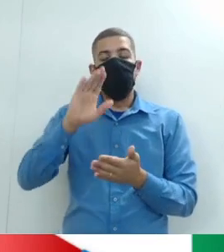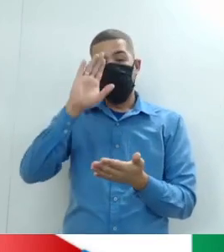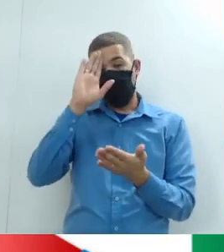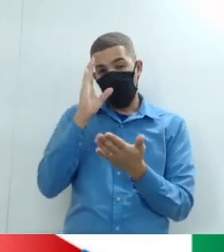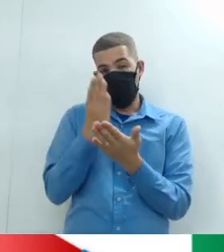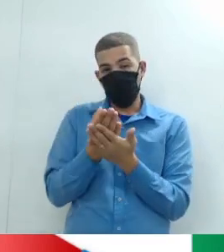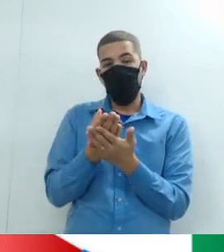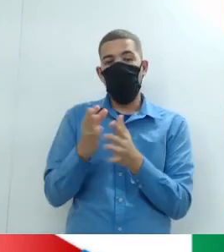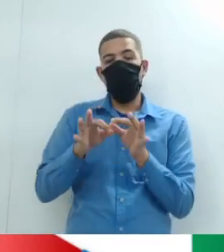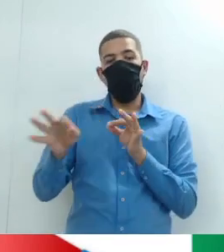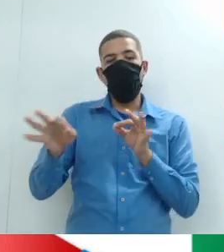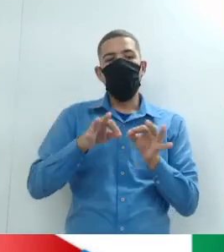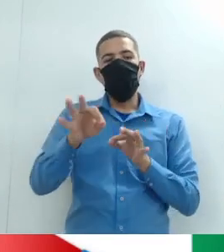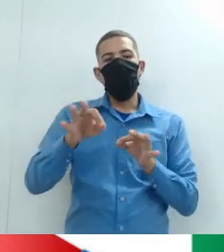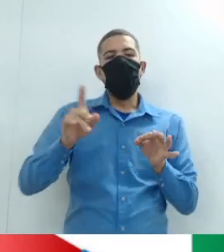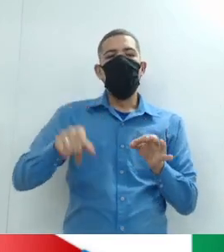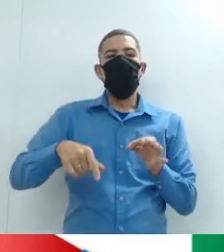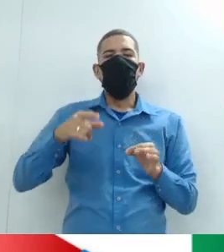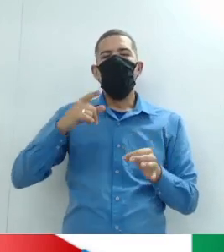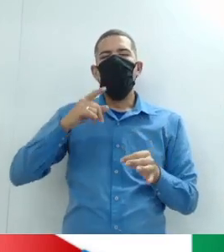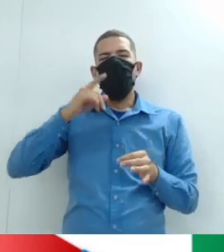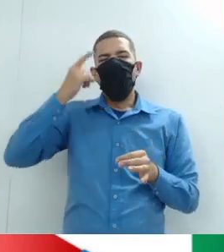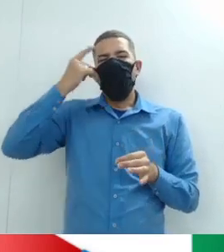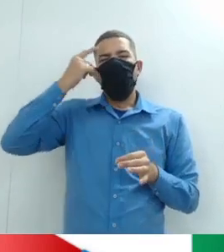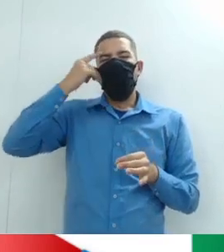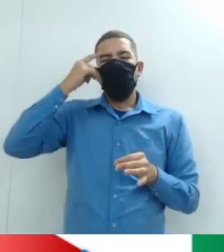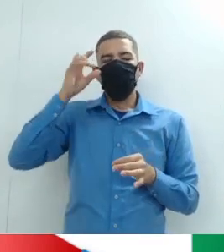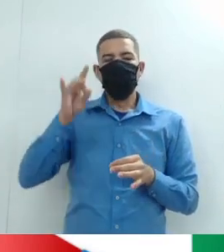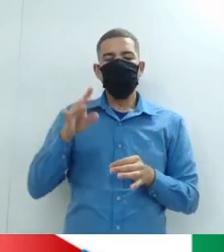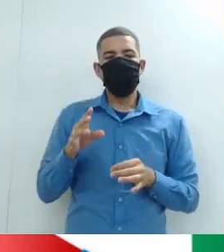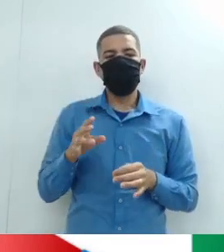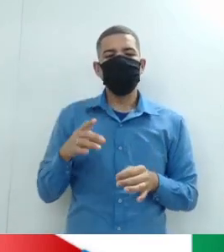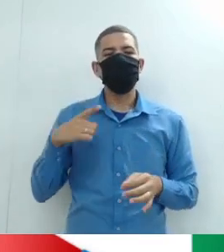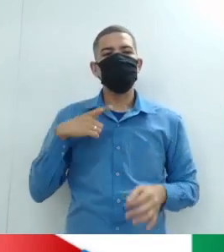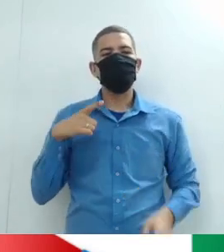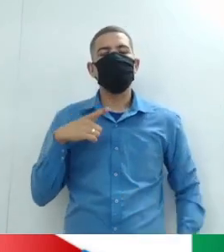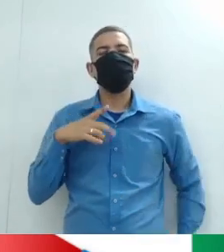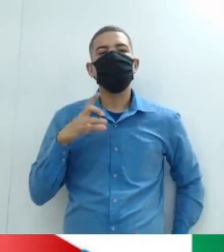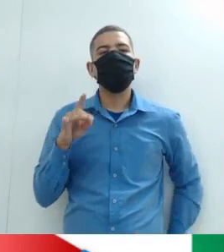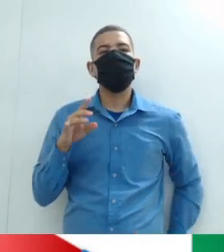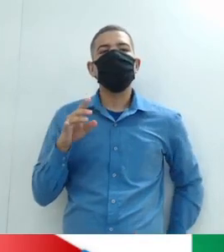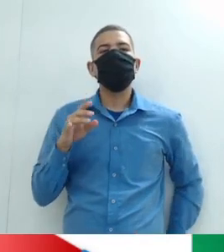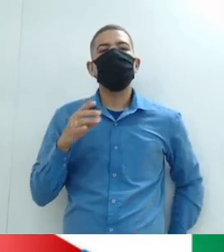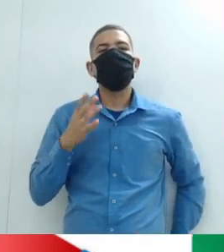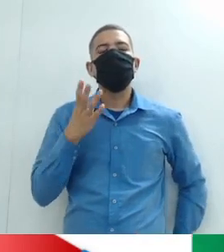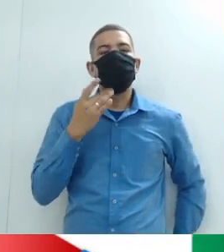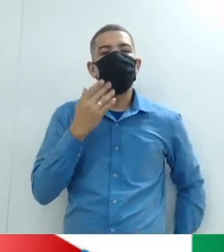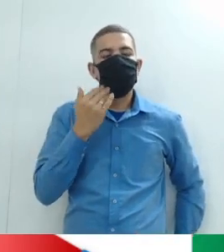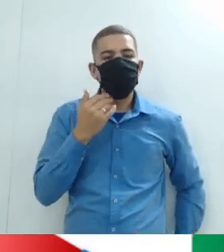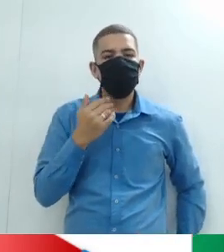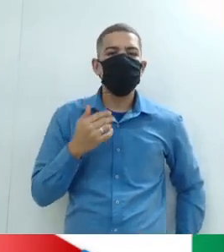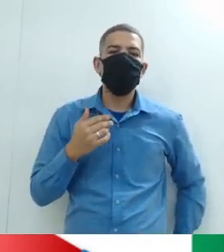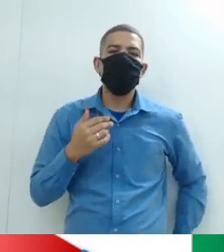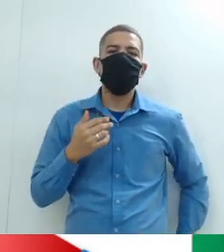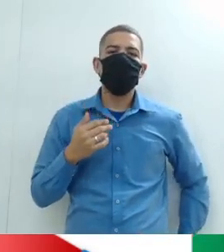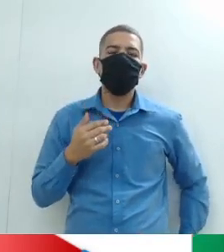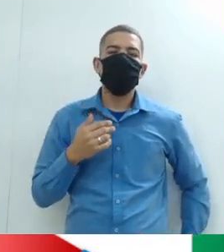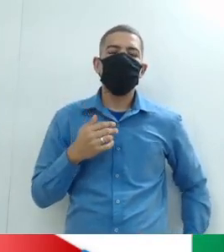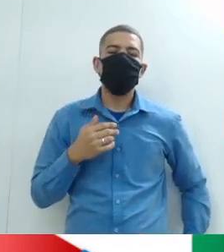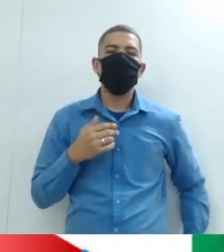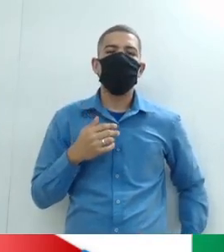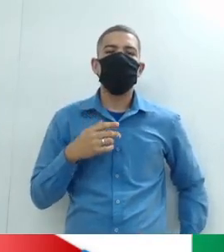era intuitivo, era relacionado principalmente à necessidade da alimentação, sua sobrevivência. Isso ocorre devido